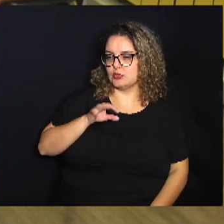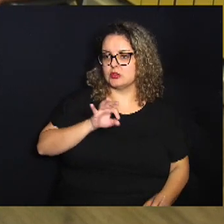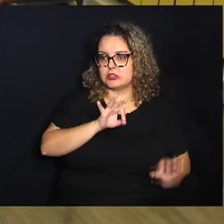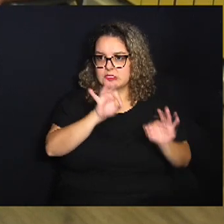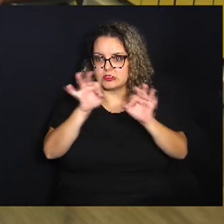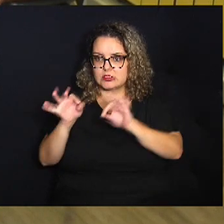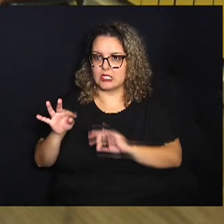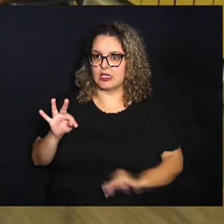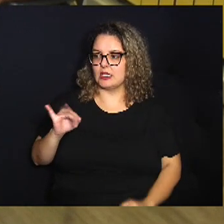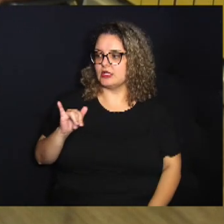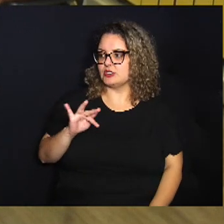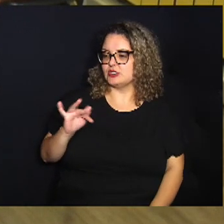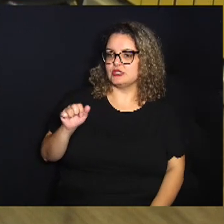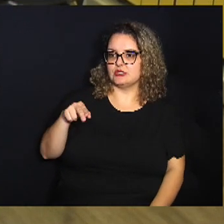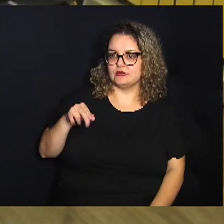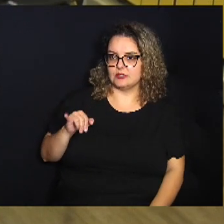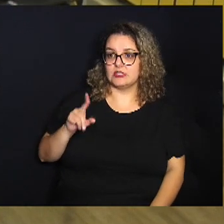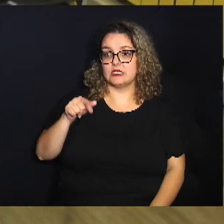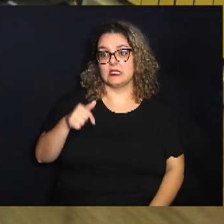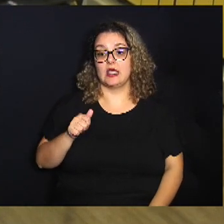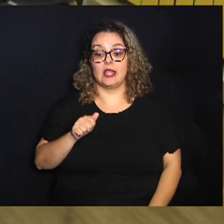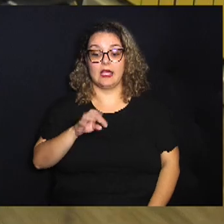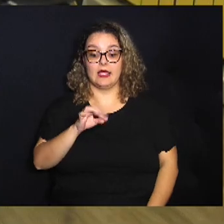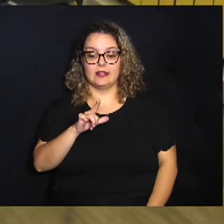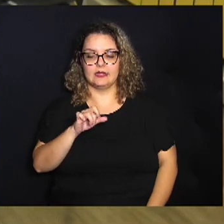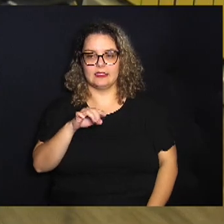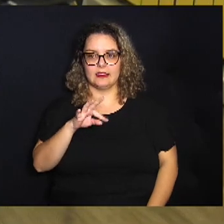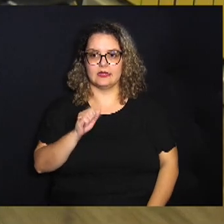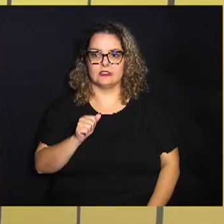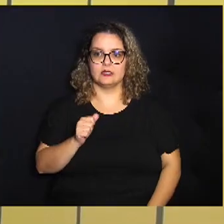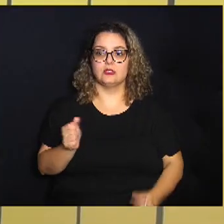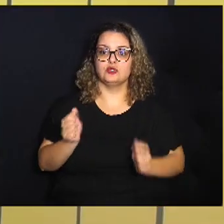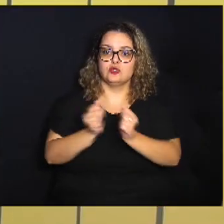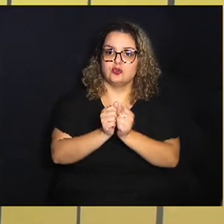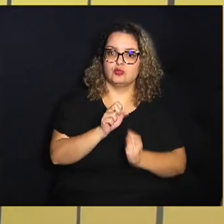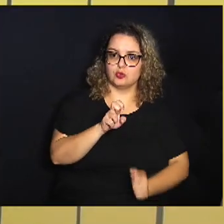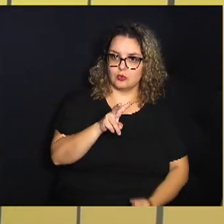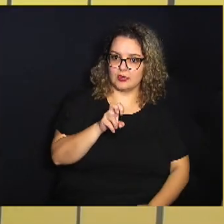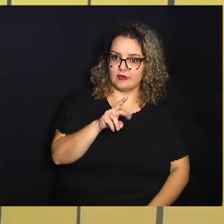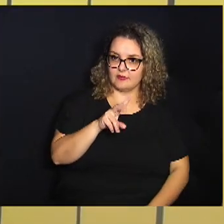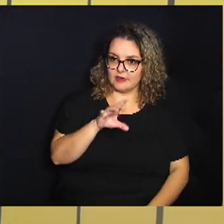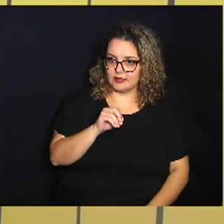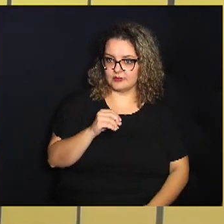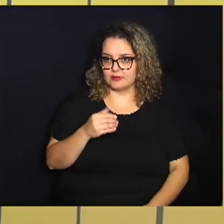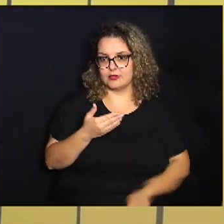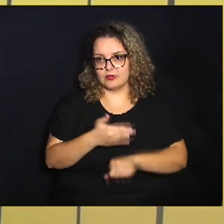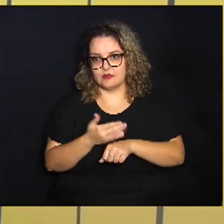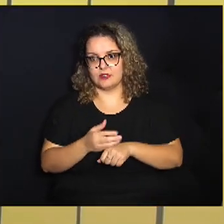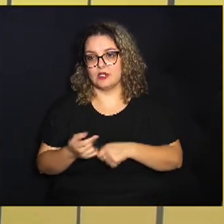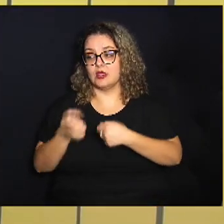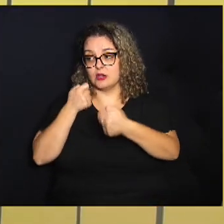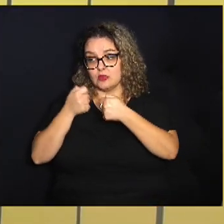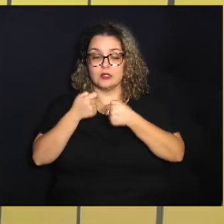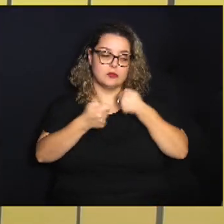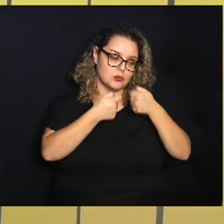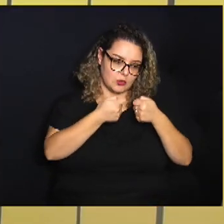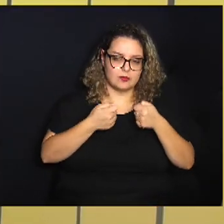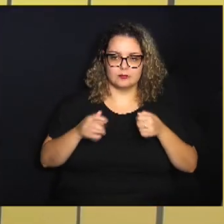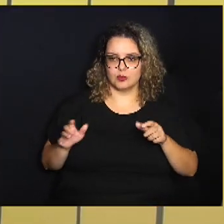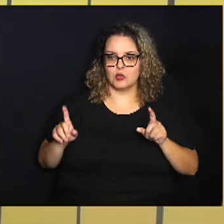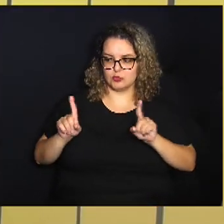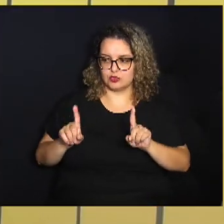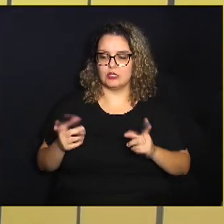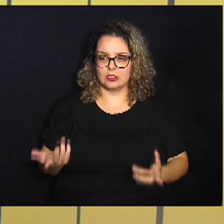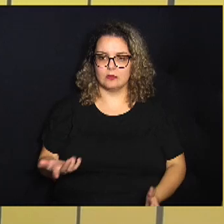a Tiffany Marinho, que é atleta, com o Evandro Lázari, que é treinador. Já tive a oportunidade de entrevistar os dois. E,